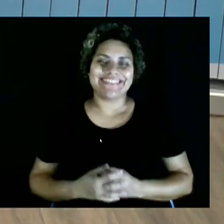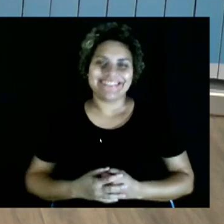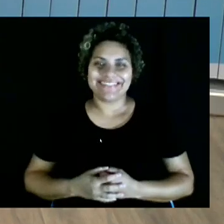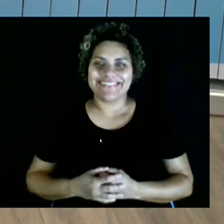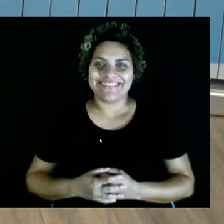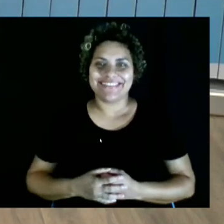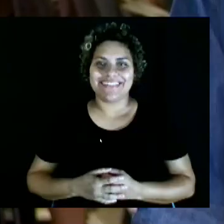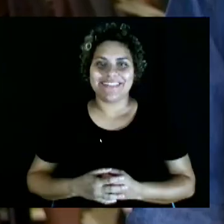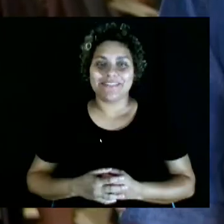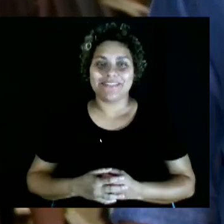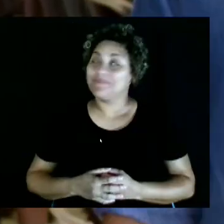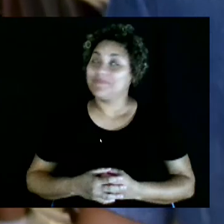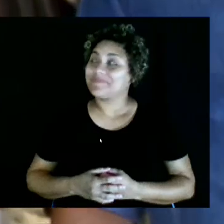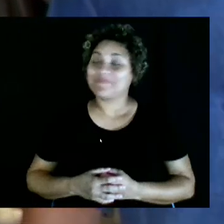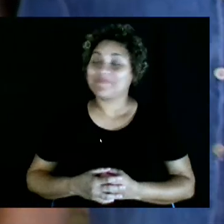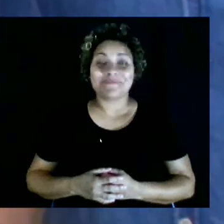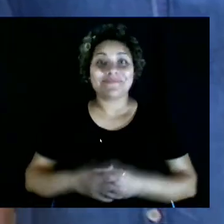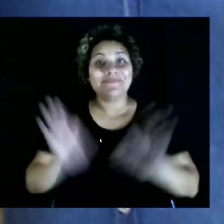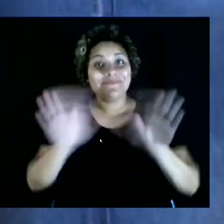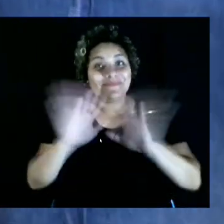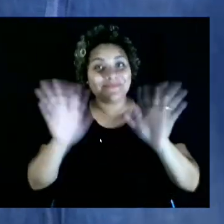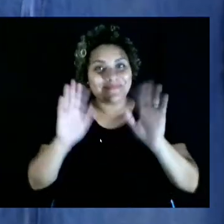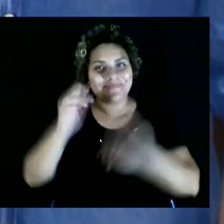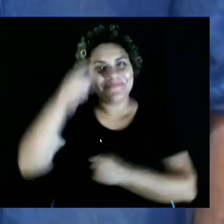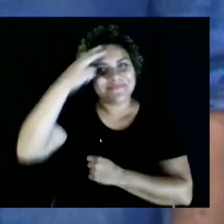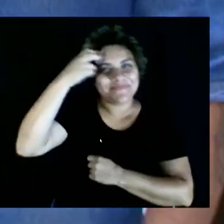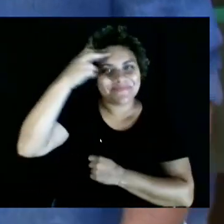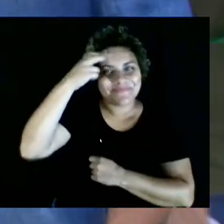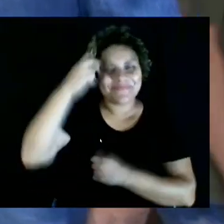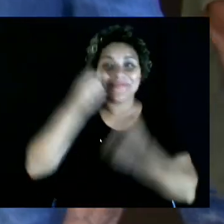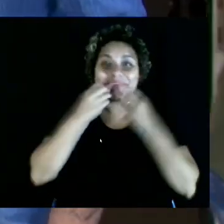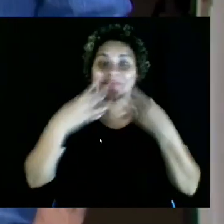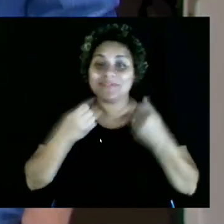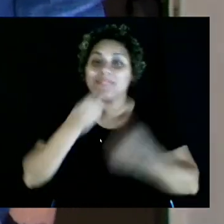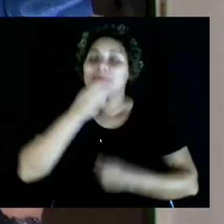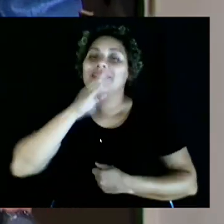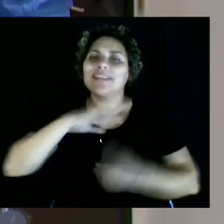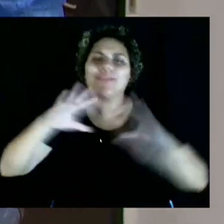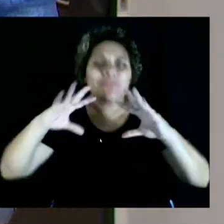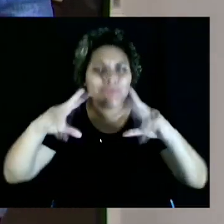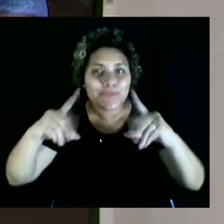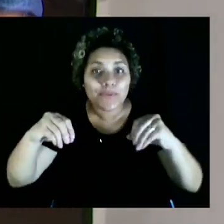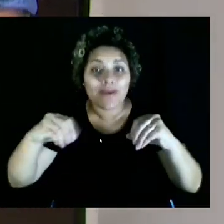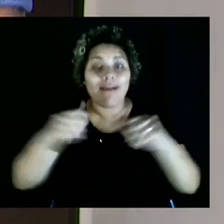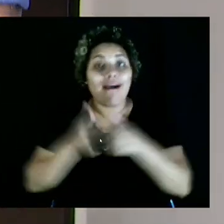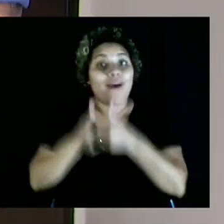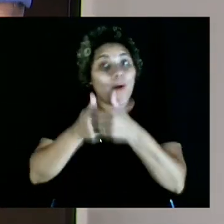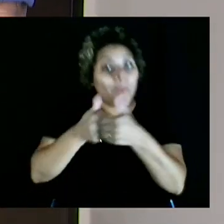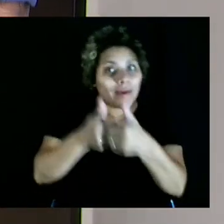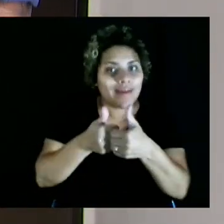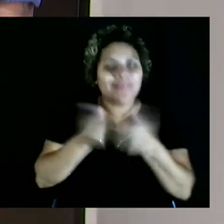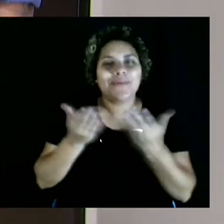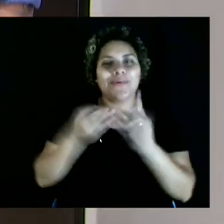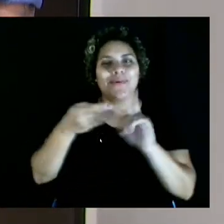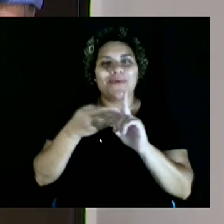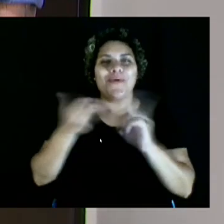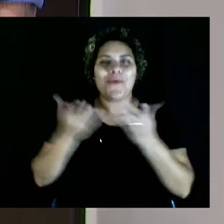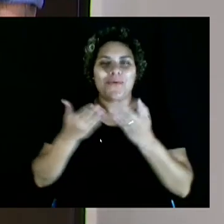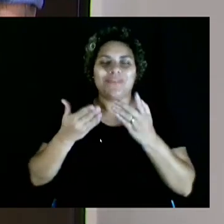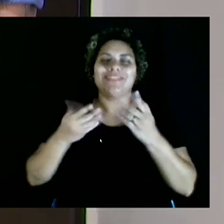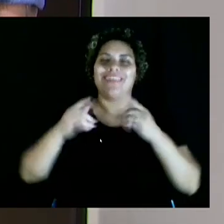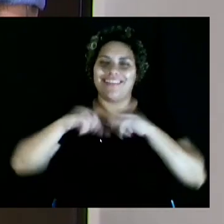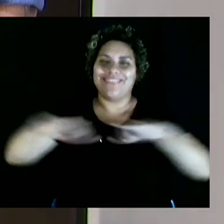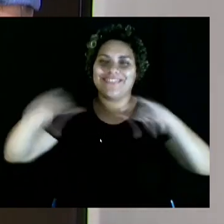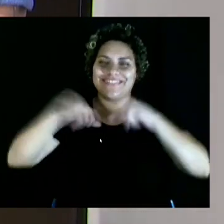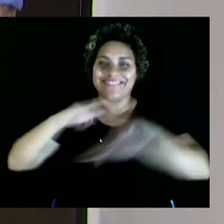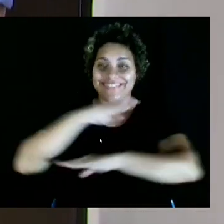Pois é, isso mesmo, Gabriel Castro. Boa tarde para você, boa tarde para todo mundo acompanhando o Câmara Notícia. Bom, para se ter uma ideia, a região